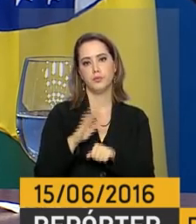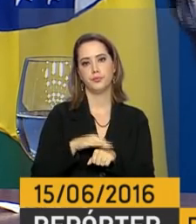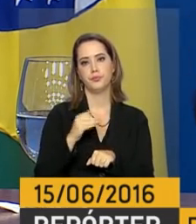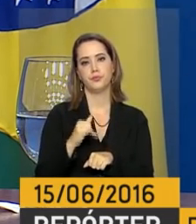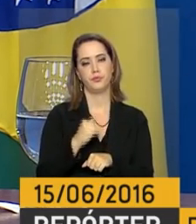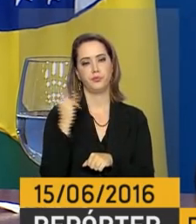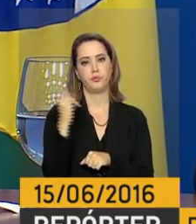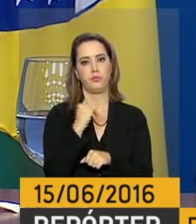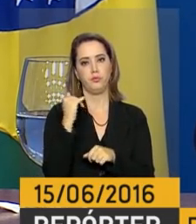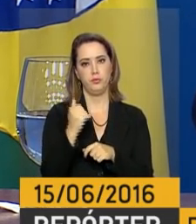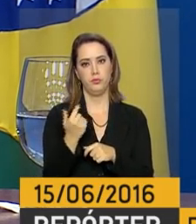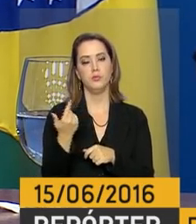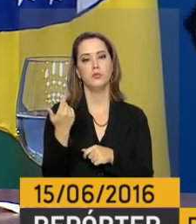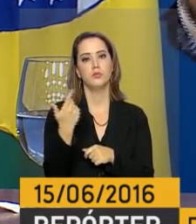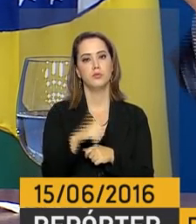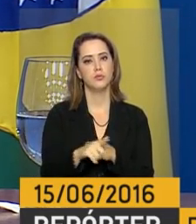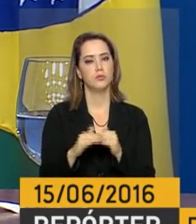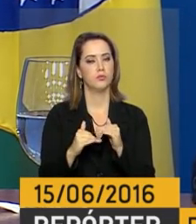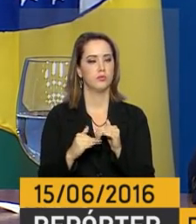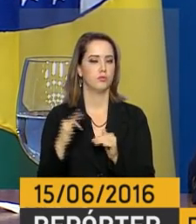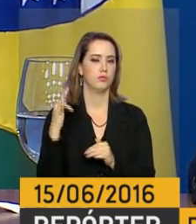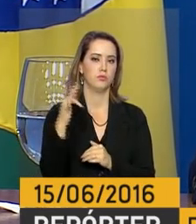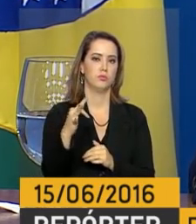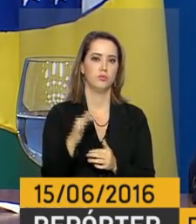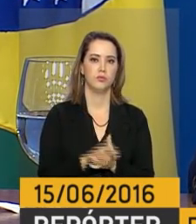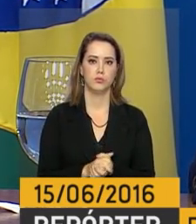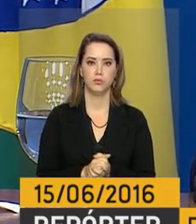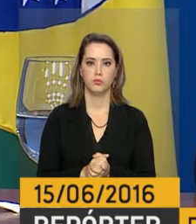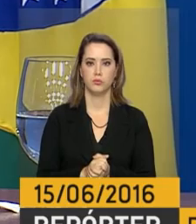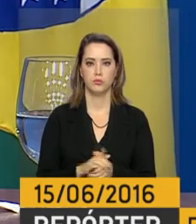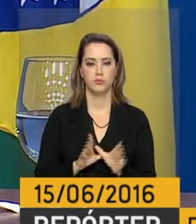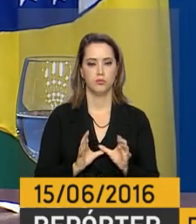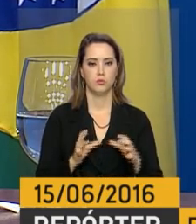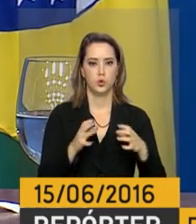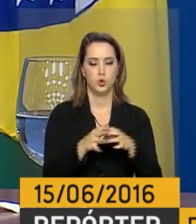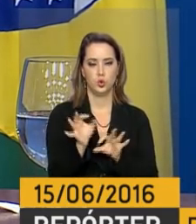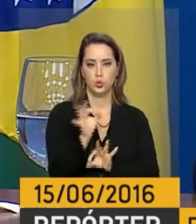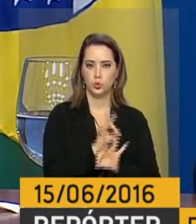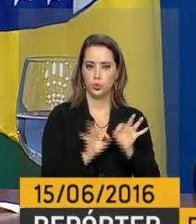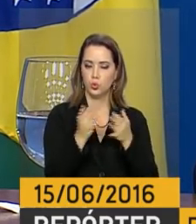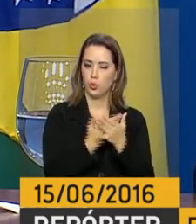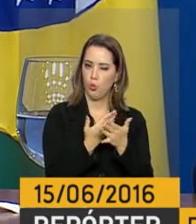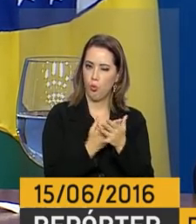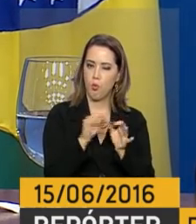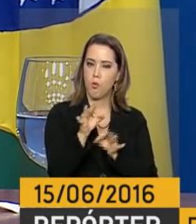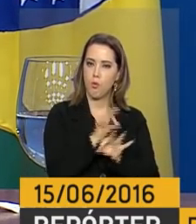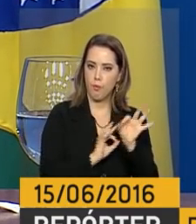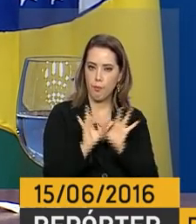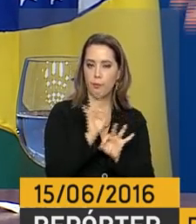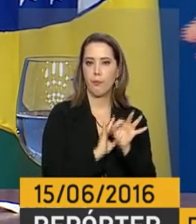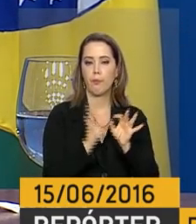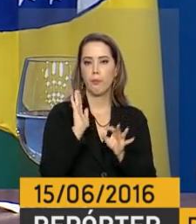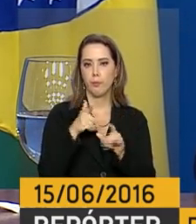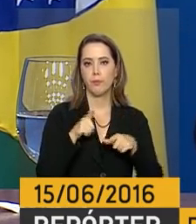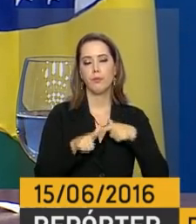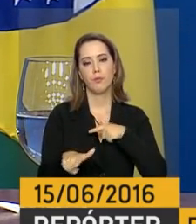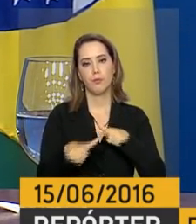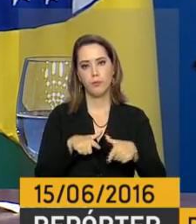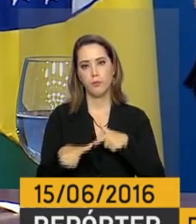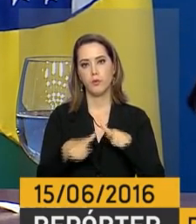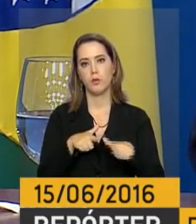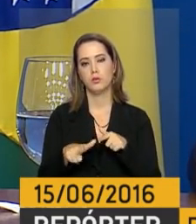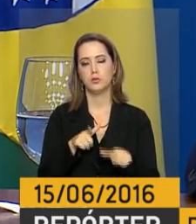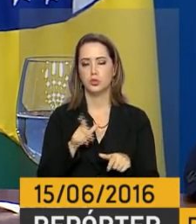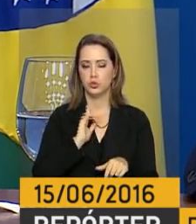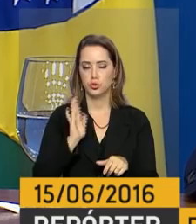correlacionados eh para uma discussão dentro de um fórum específico que já está trabalhando e já tá fazendo